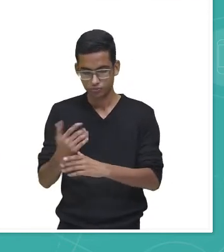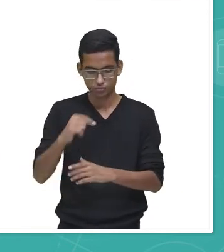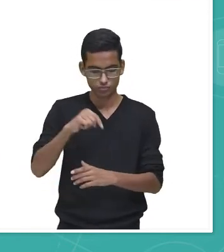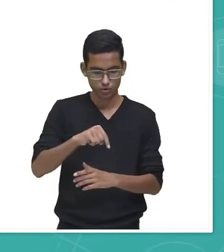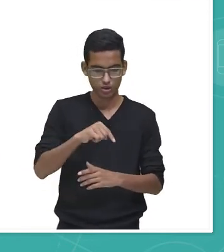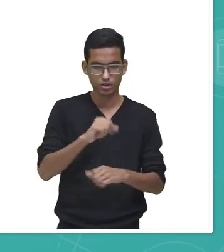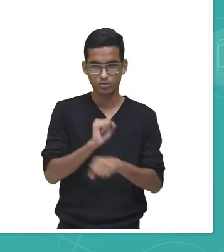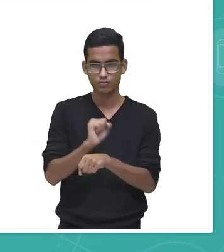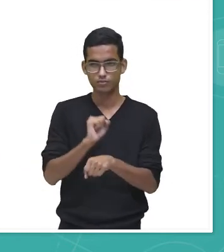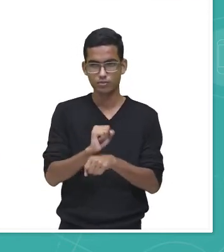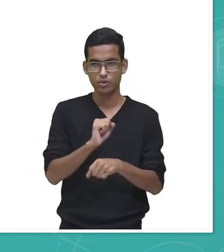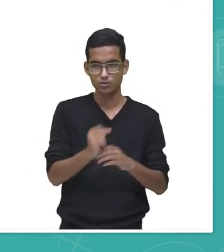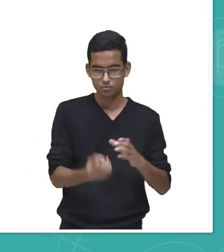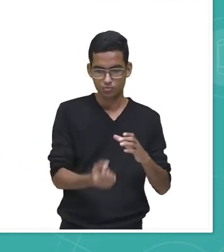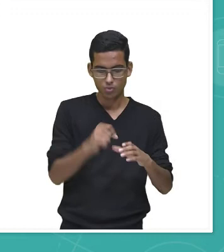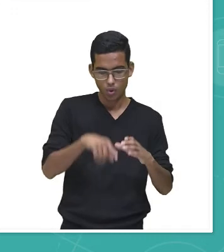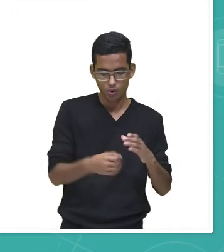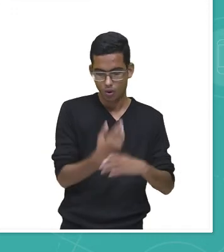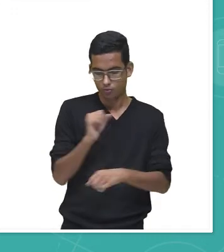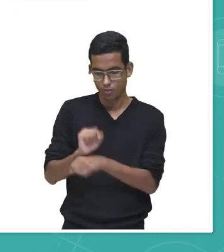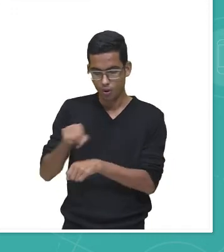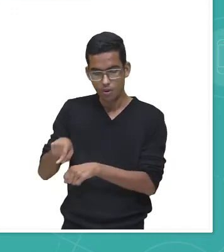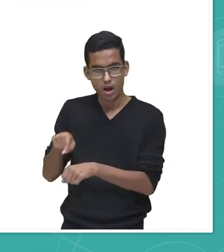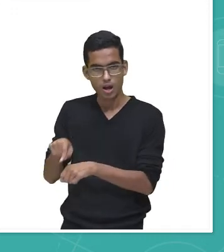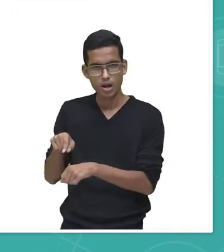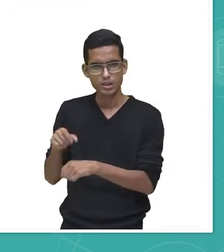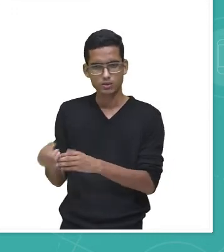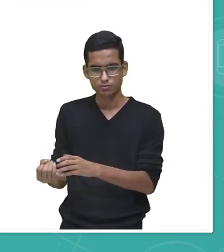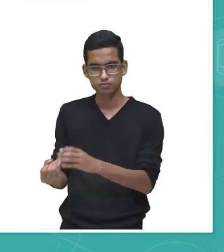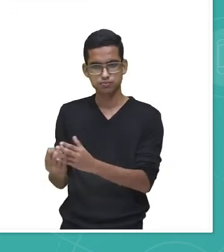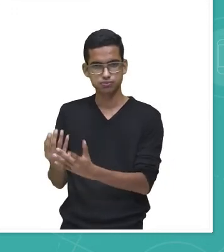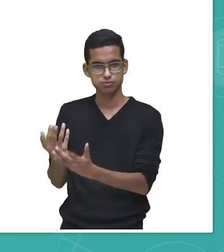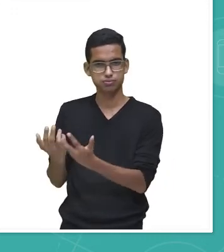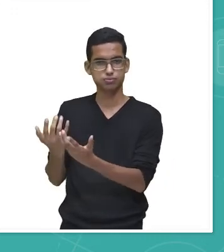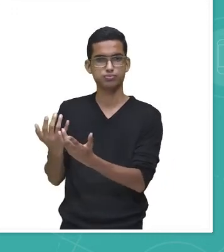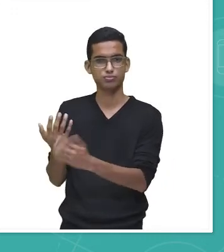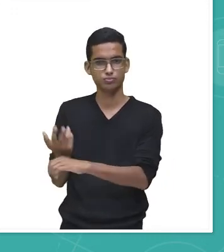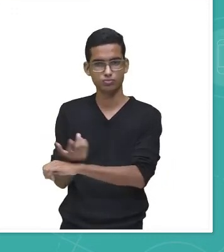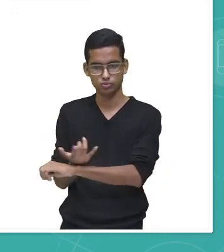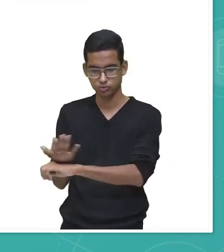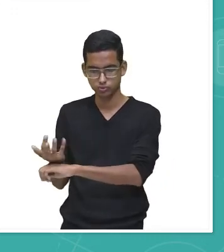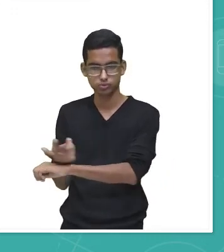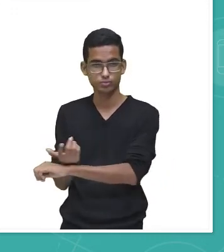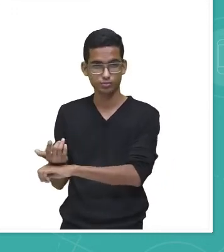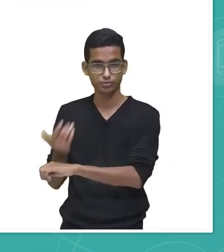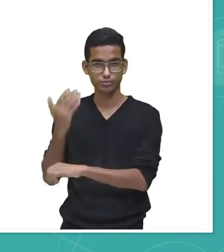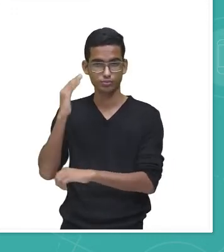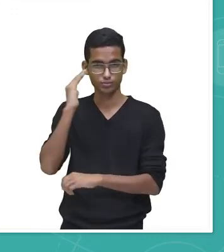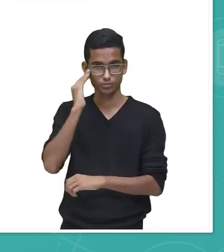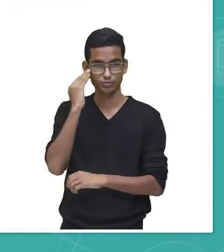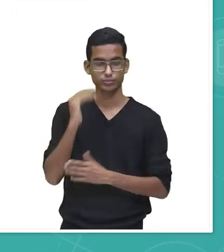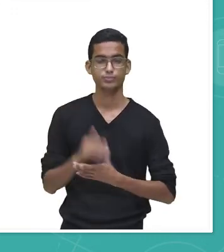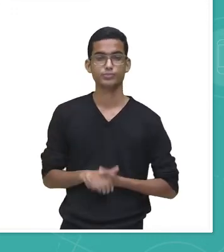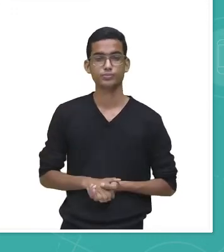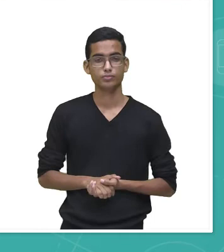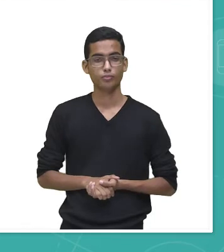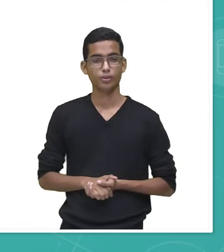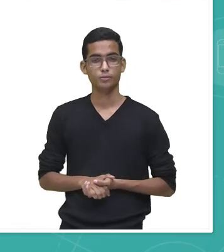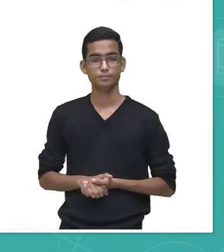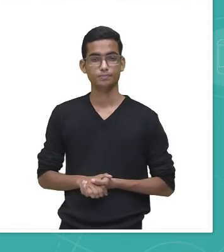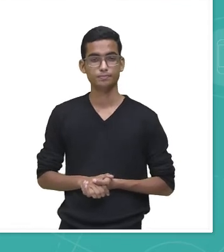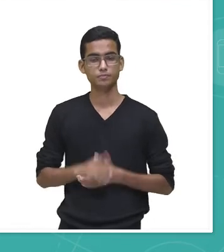senhor do feudo, fortificado, protegido, e os camponeses que vivem em volta. Então, como vocês